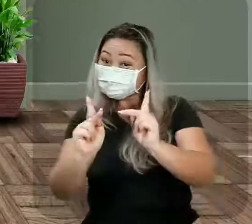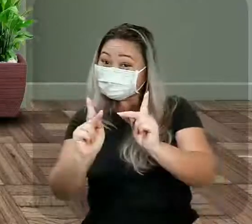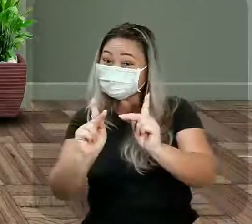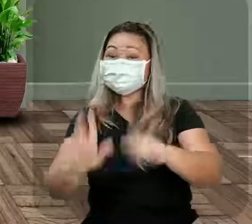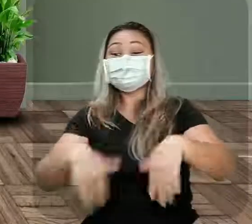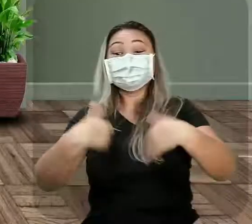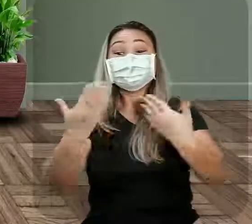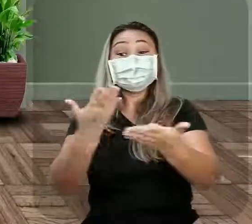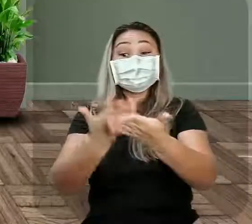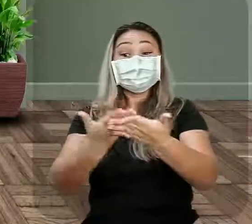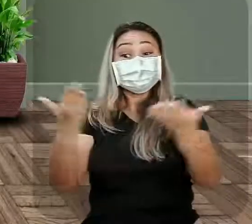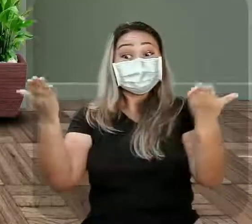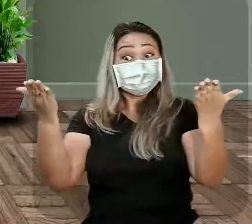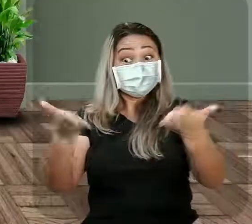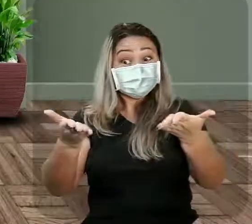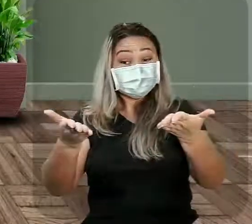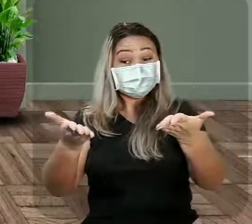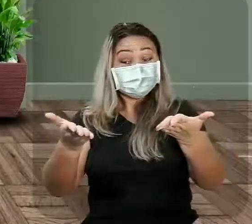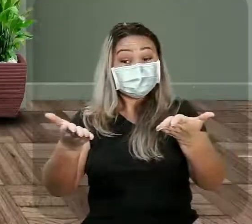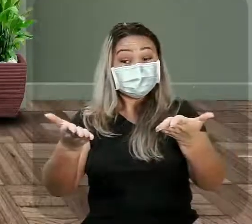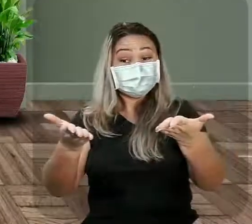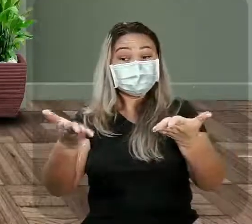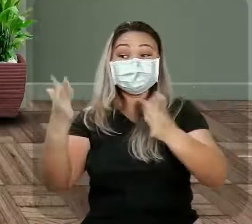ok? A aula de hoje é